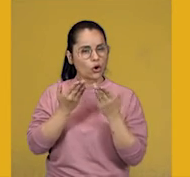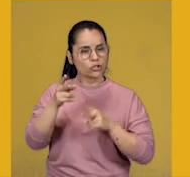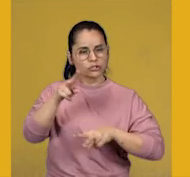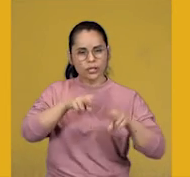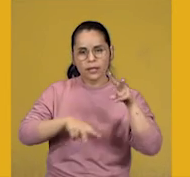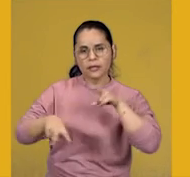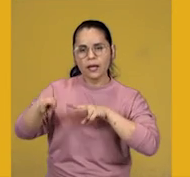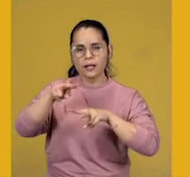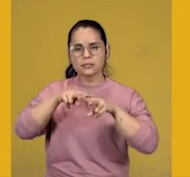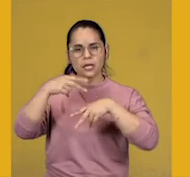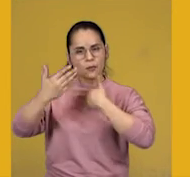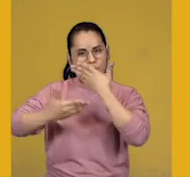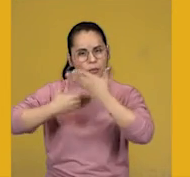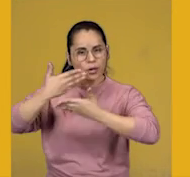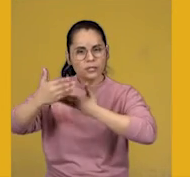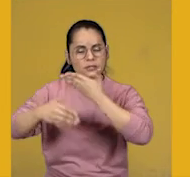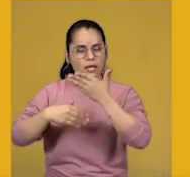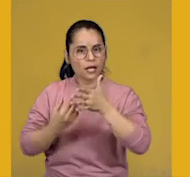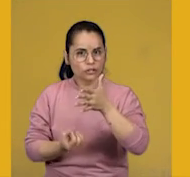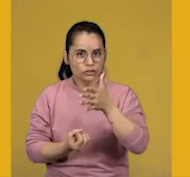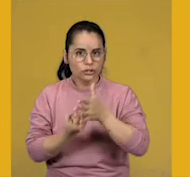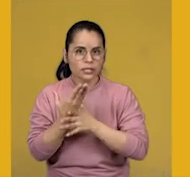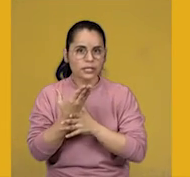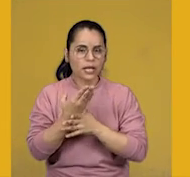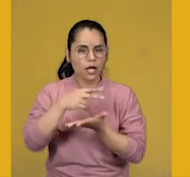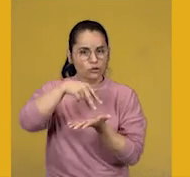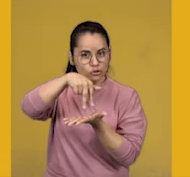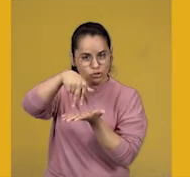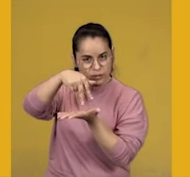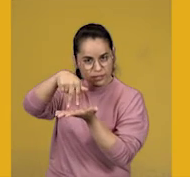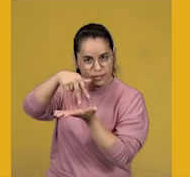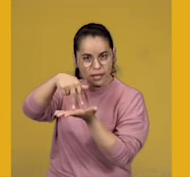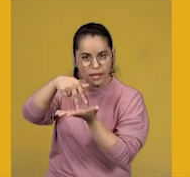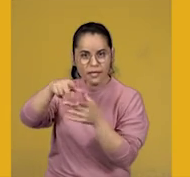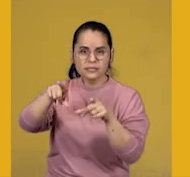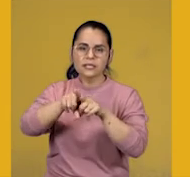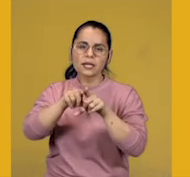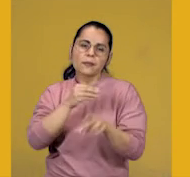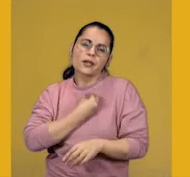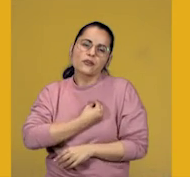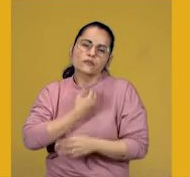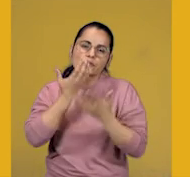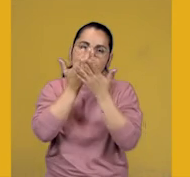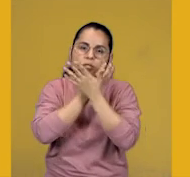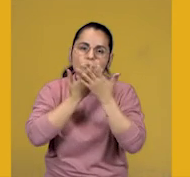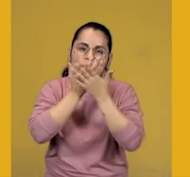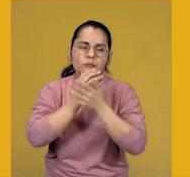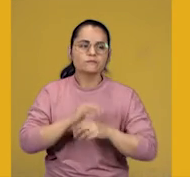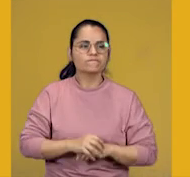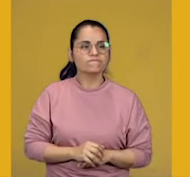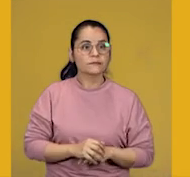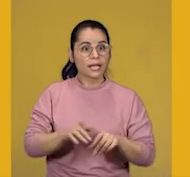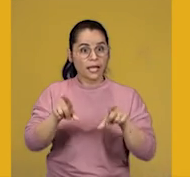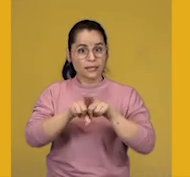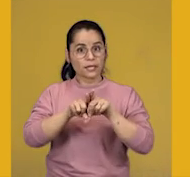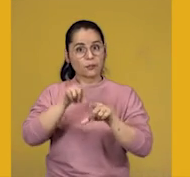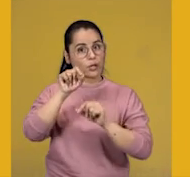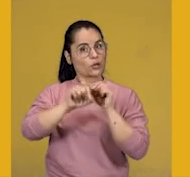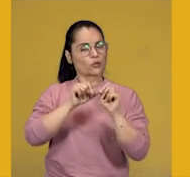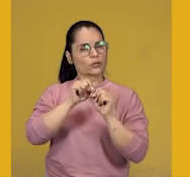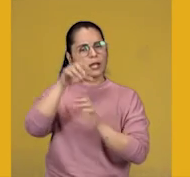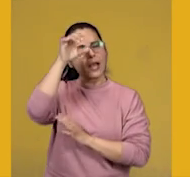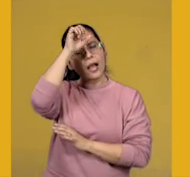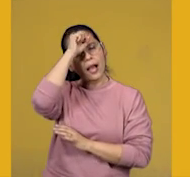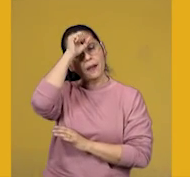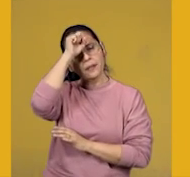analisamos o processo de criação de uma coreografia e as funções da música. E também